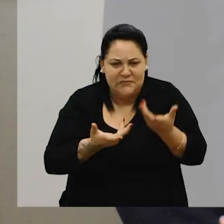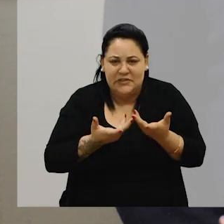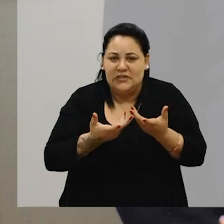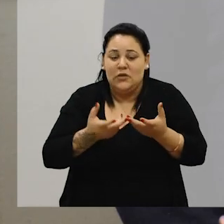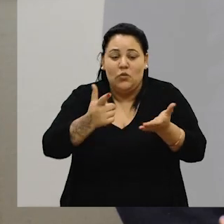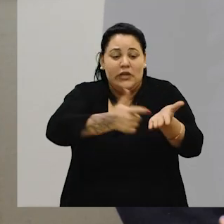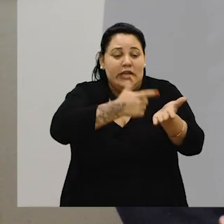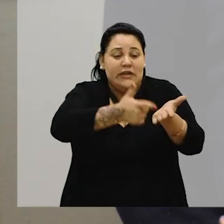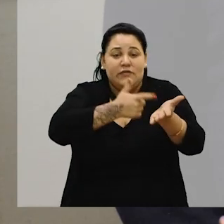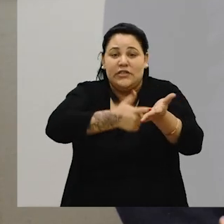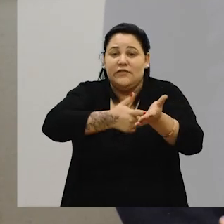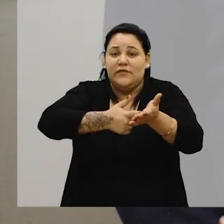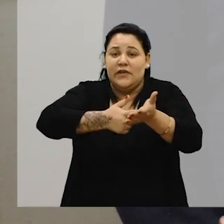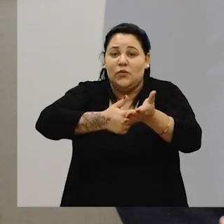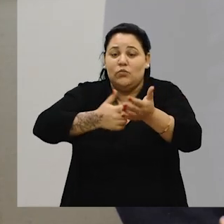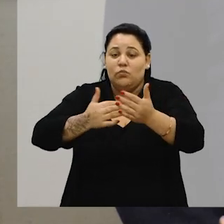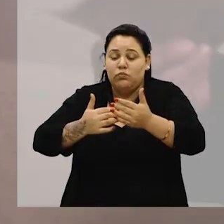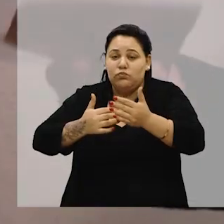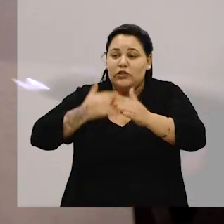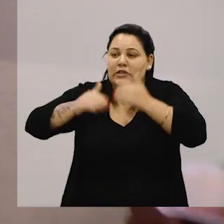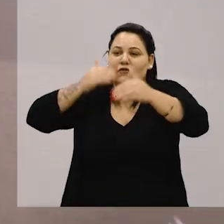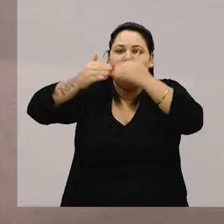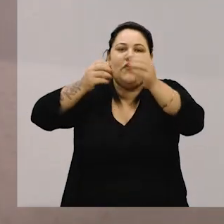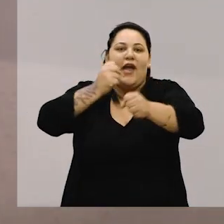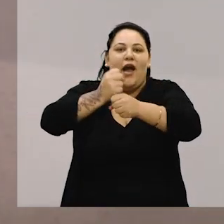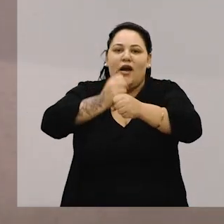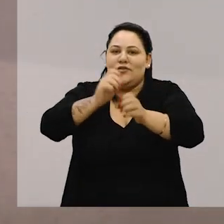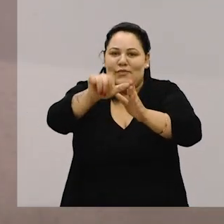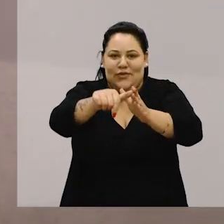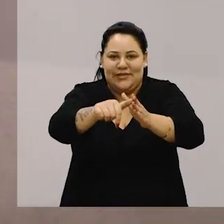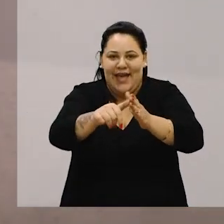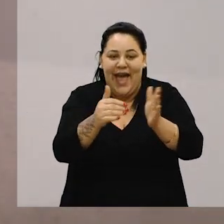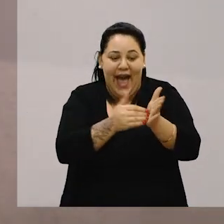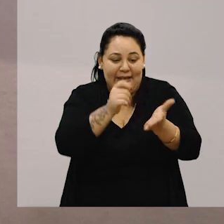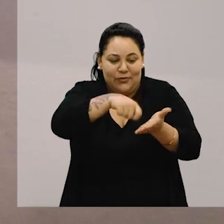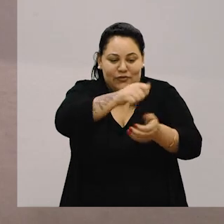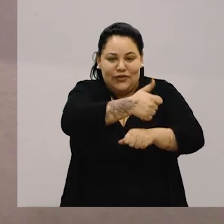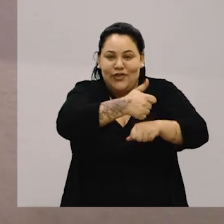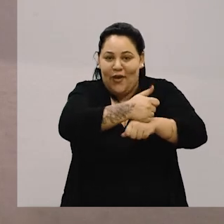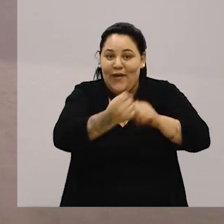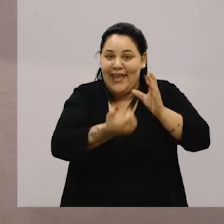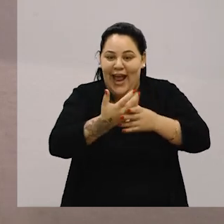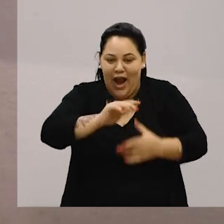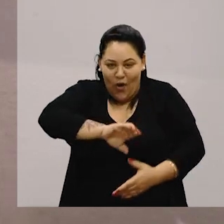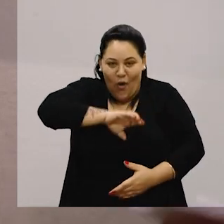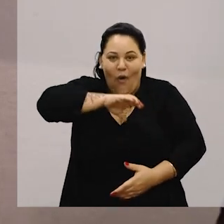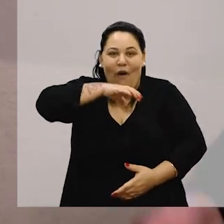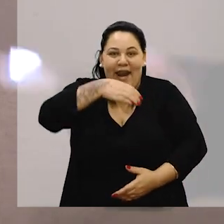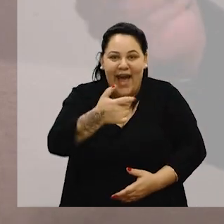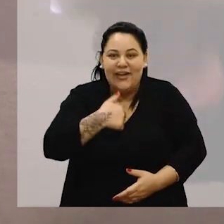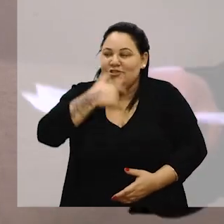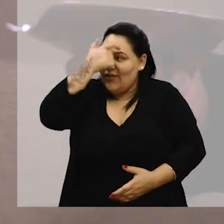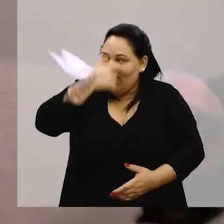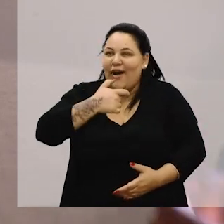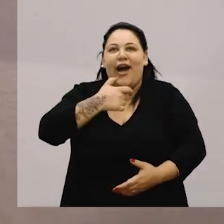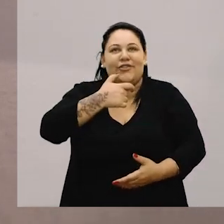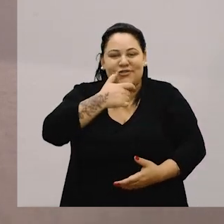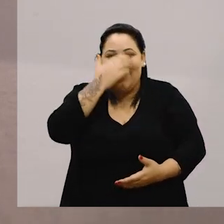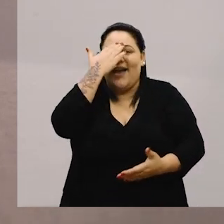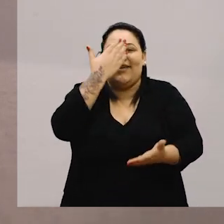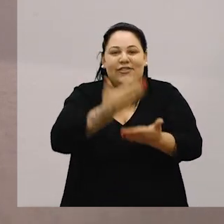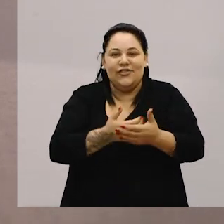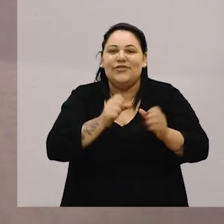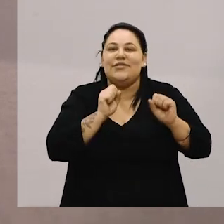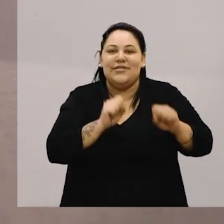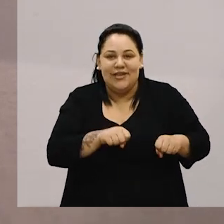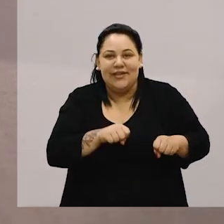depois. Até o escritor se encorajar, mas olha, eu acredito que na maior parte dos casos o escritor acaba